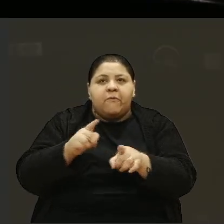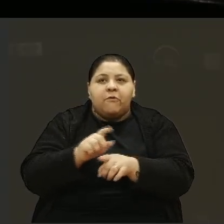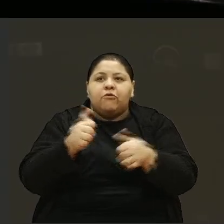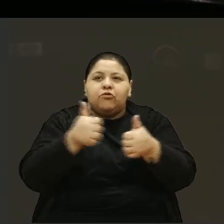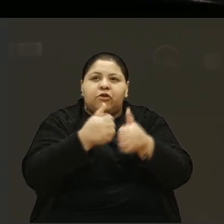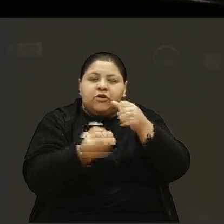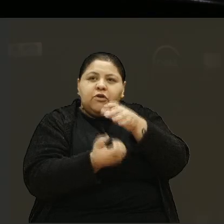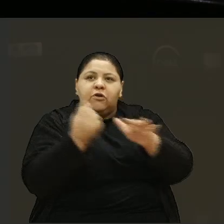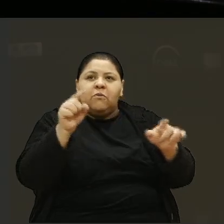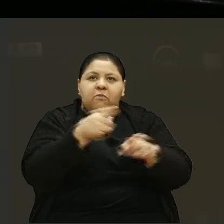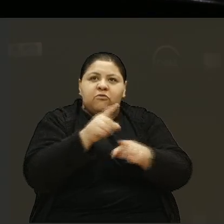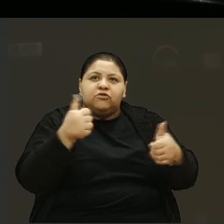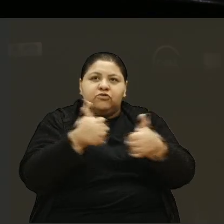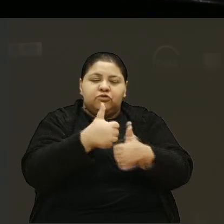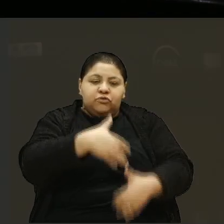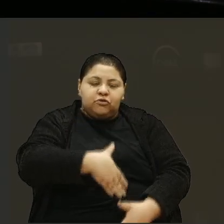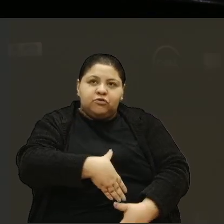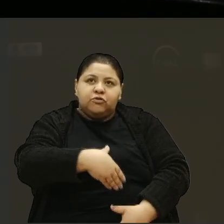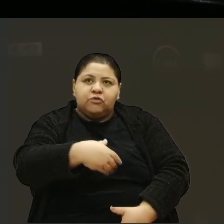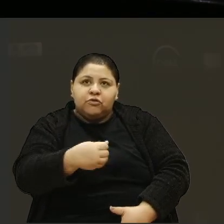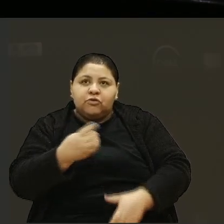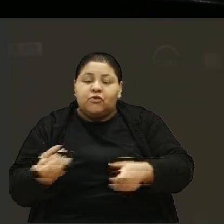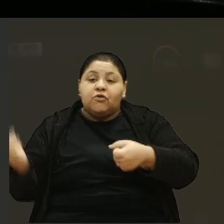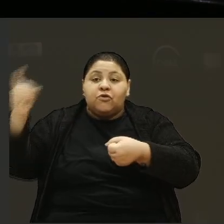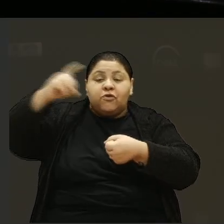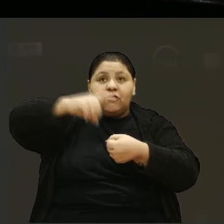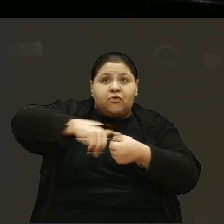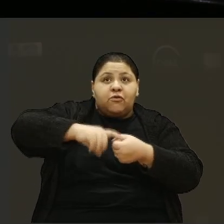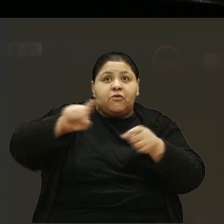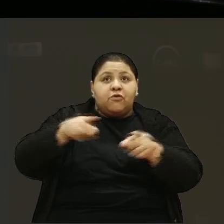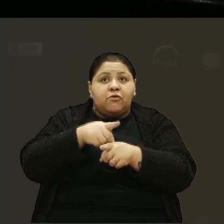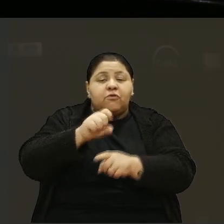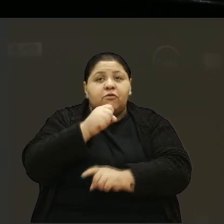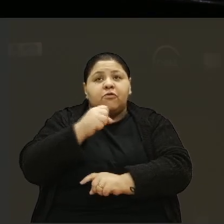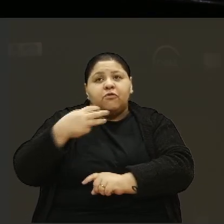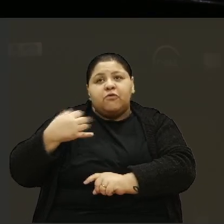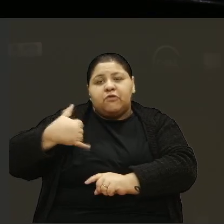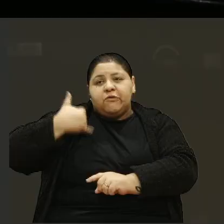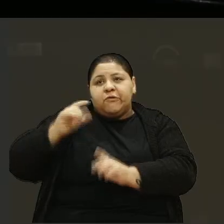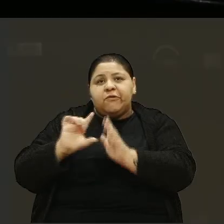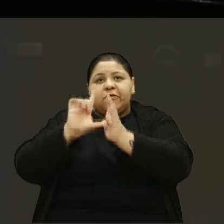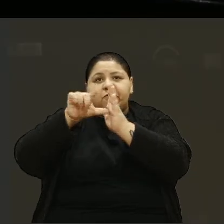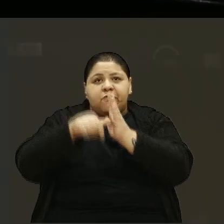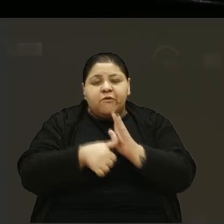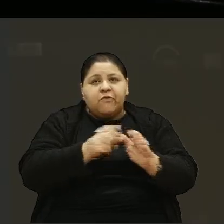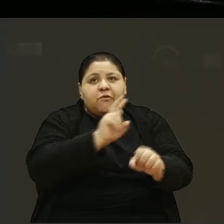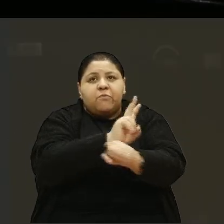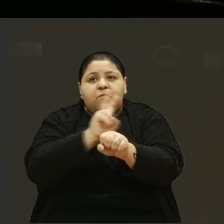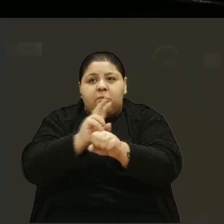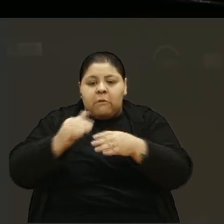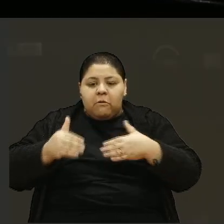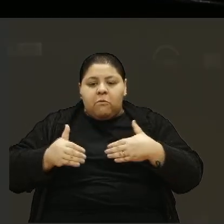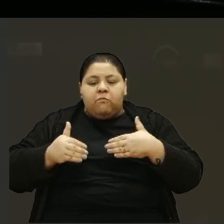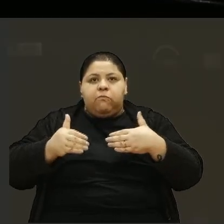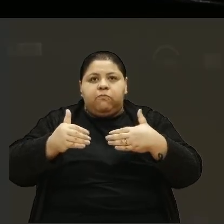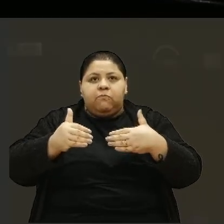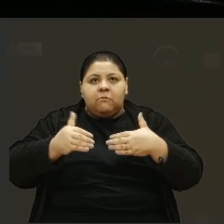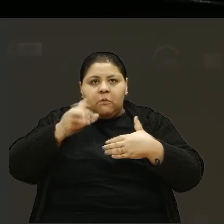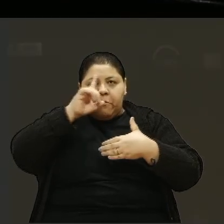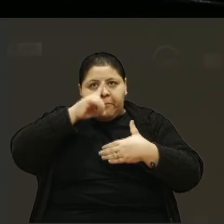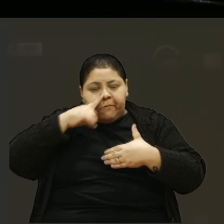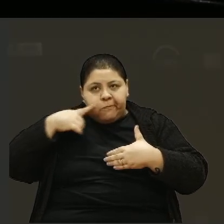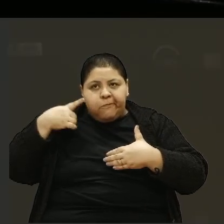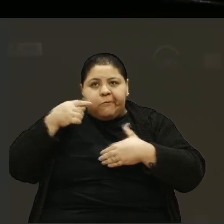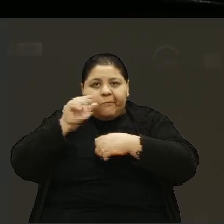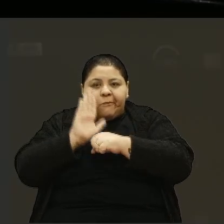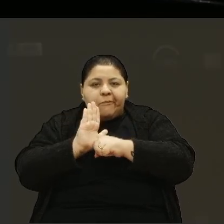Gabriel Hortaça. O tronco missioneiro retornou à música aos 83 anos após tratamento de edema pulmonar e pneumonia, presenteando fãs